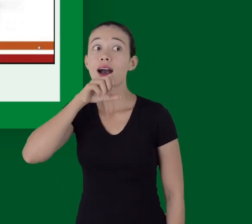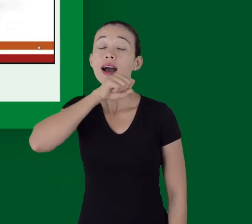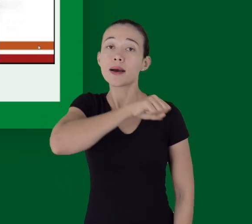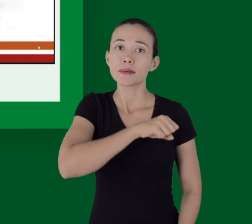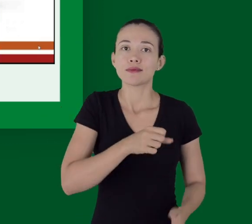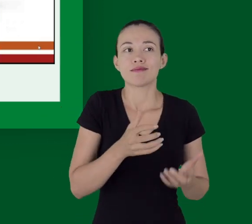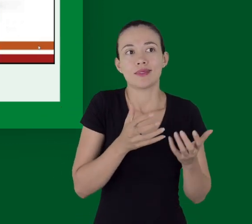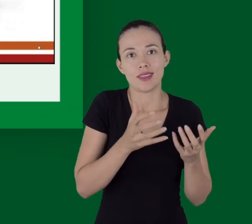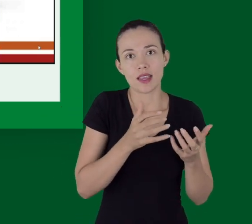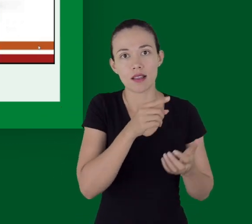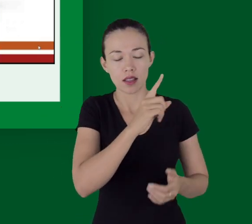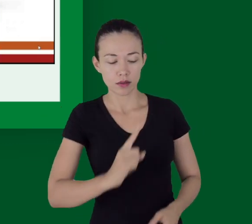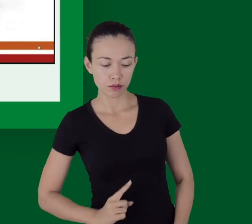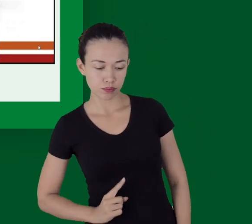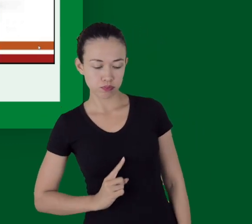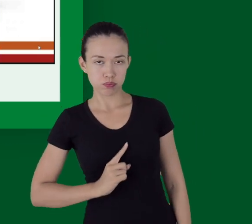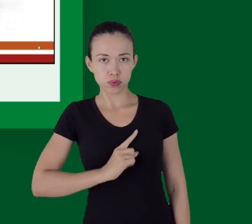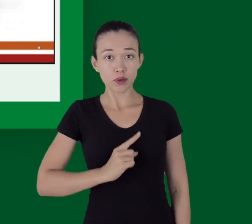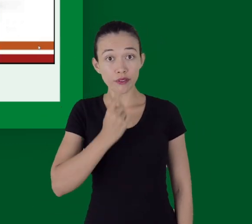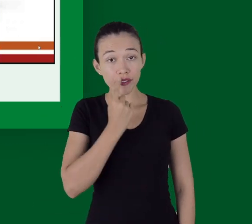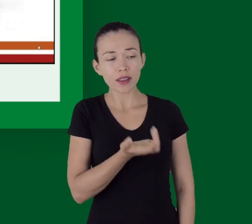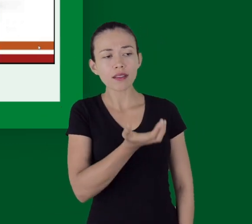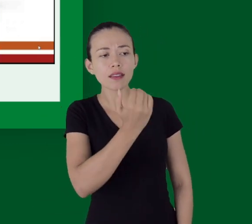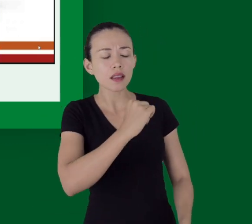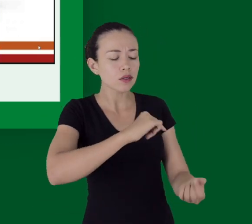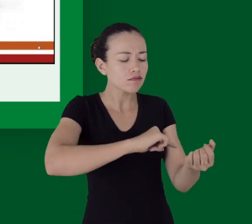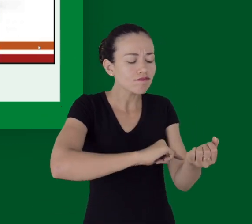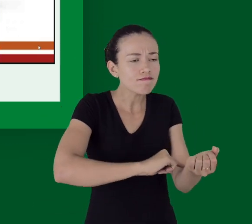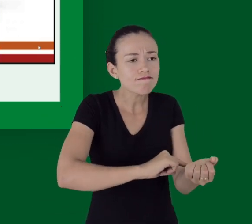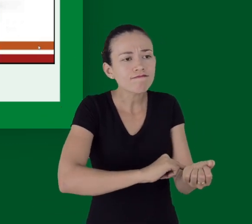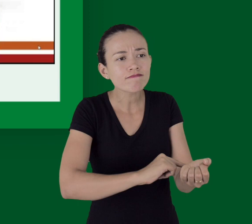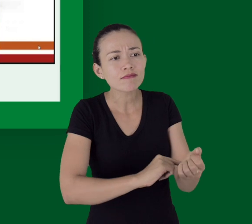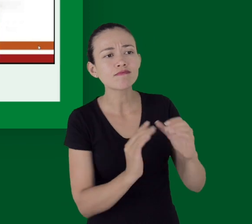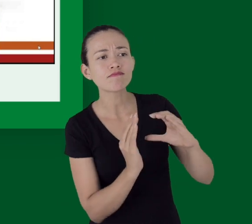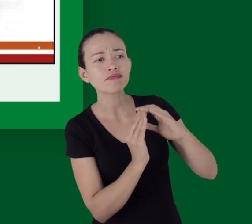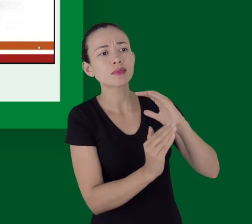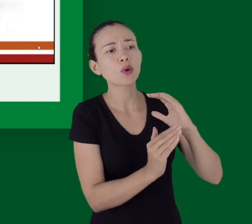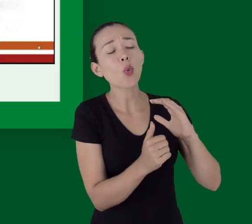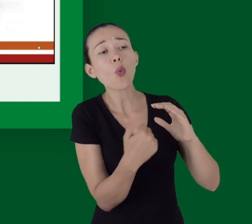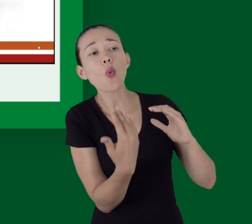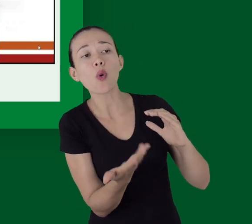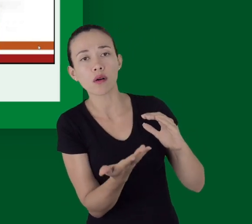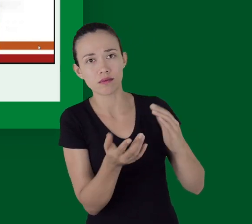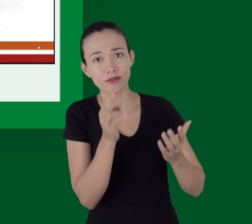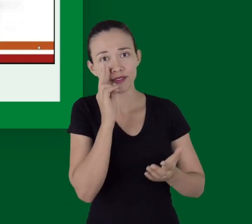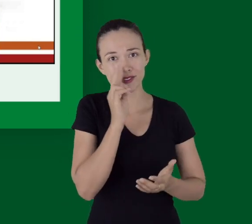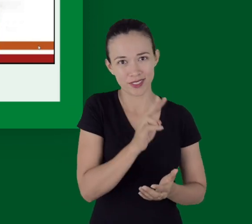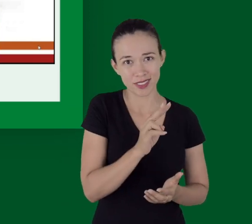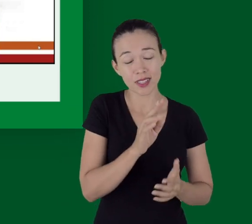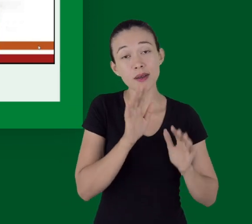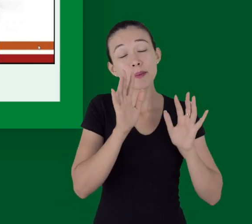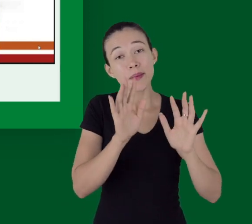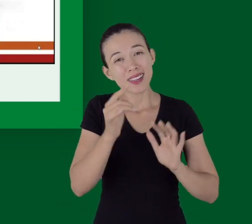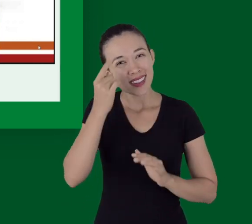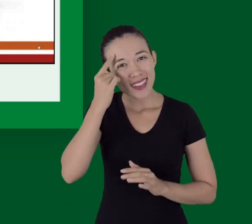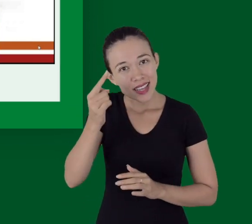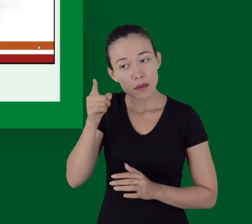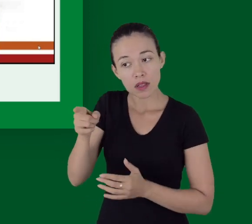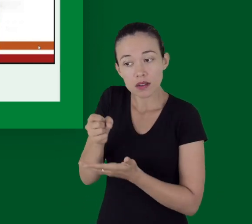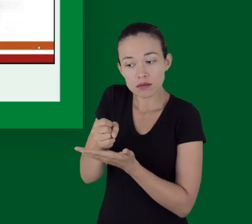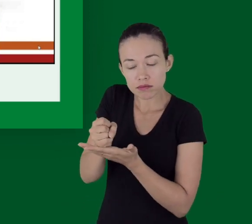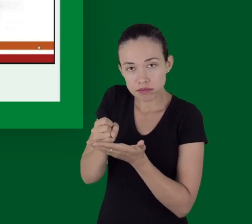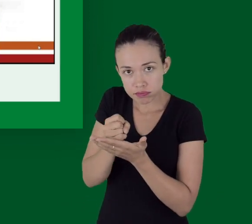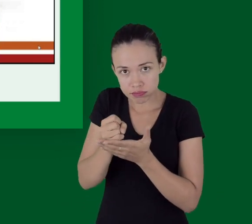colocar ele como próximo, né? Claro que é o mais rápido possível sempre fazer a angioplastia, para saber qual é o vaso lesado e lembrar que fazer